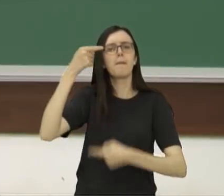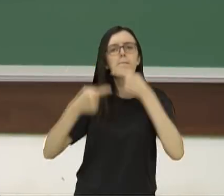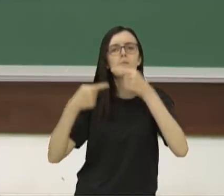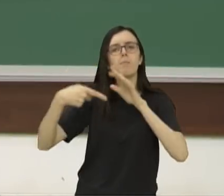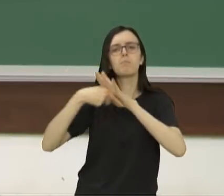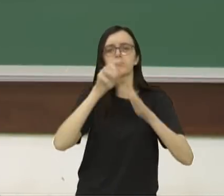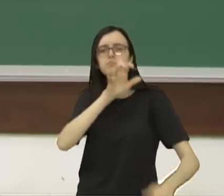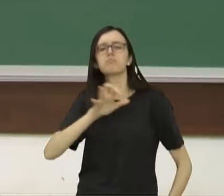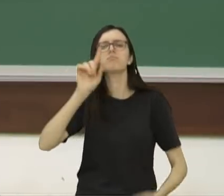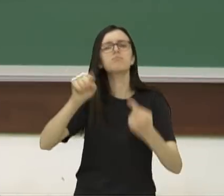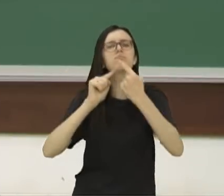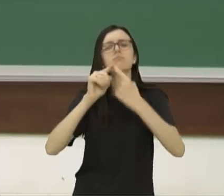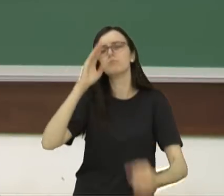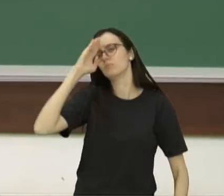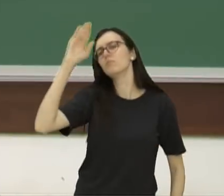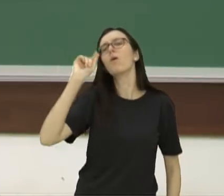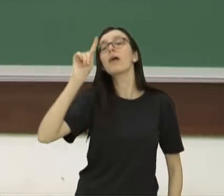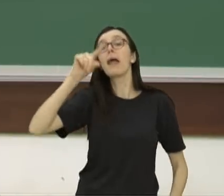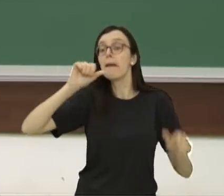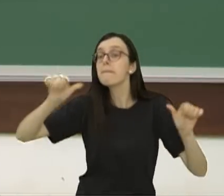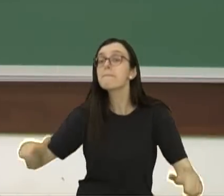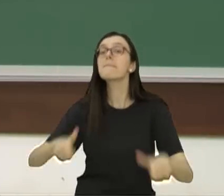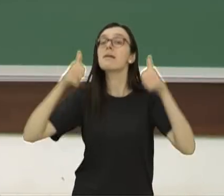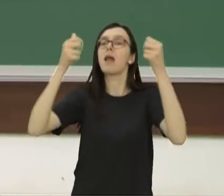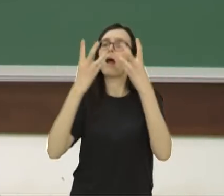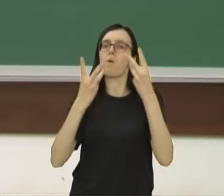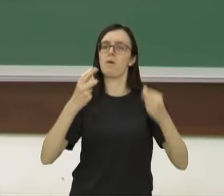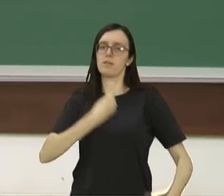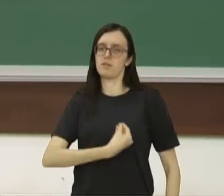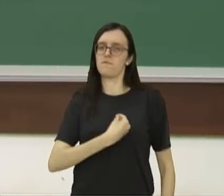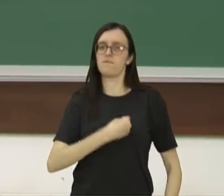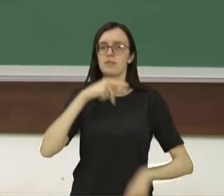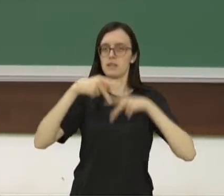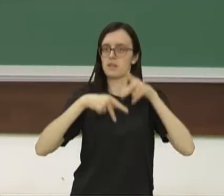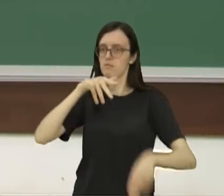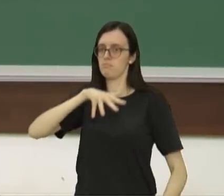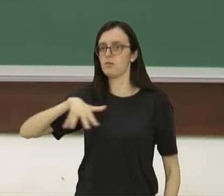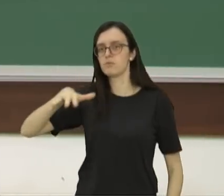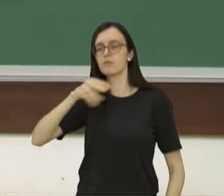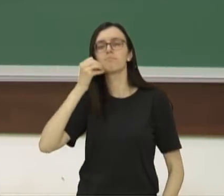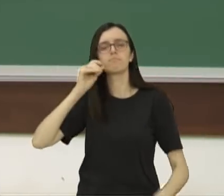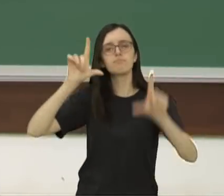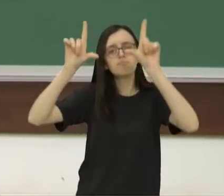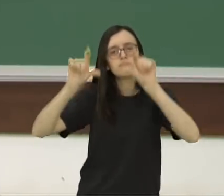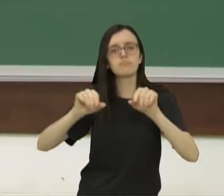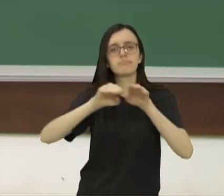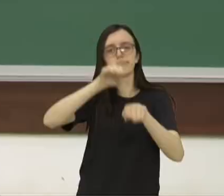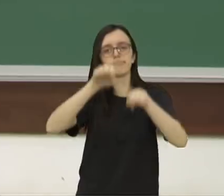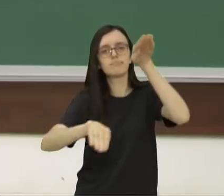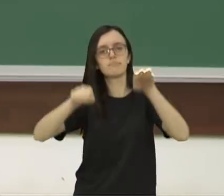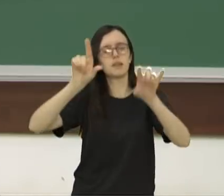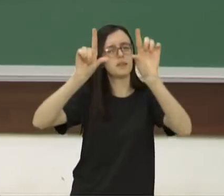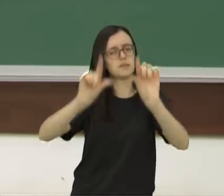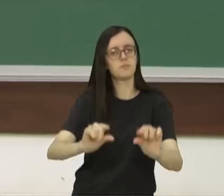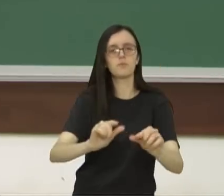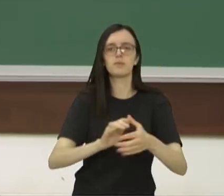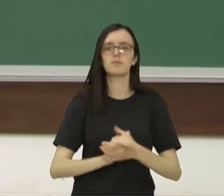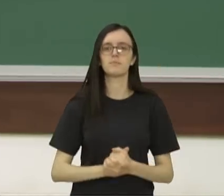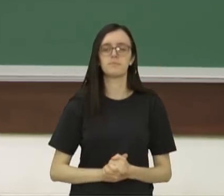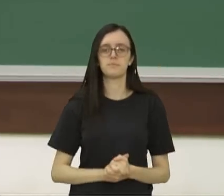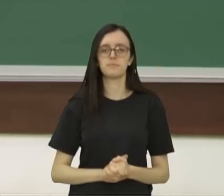como objetivo principal melhorar a qualidade de vida da população, diminuindo as desigualdades regionais.